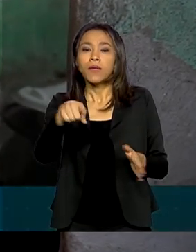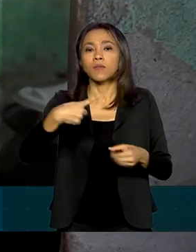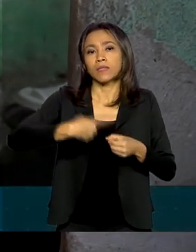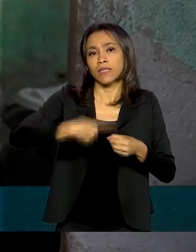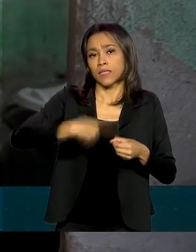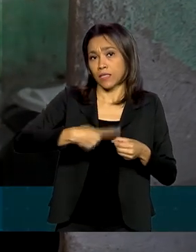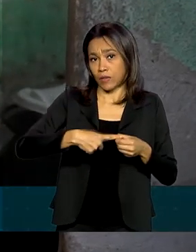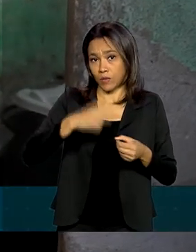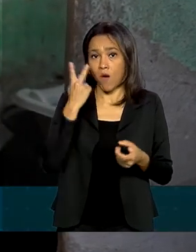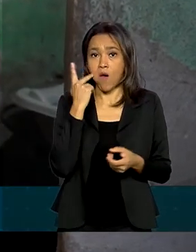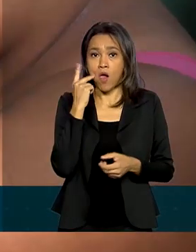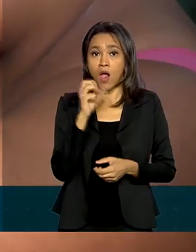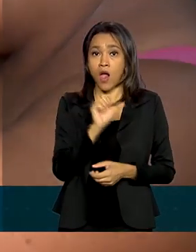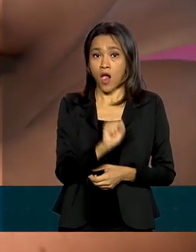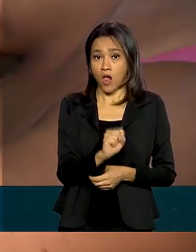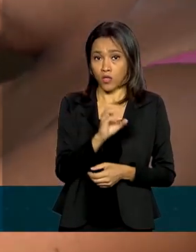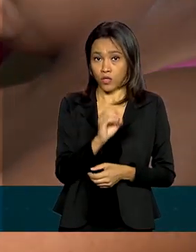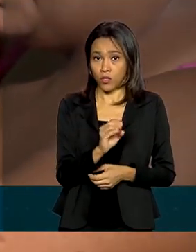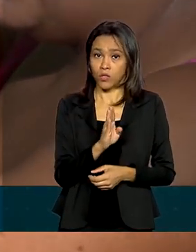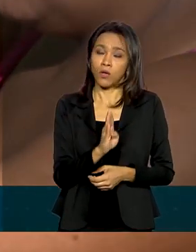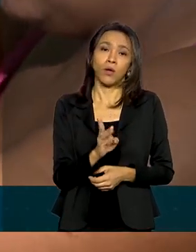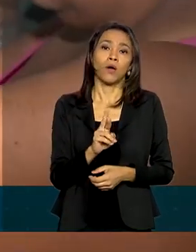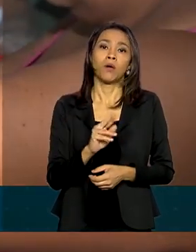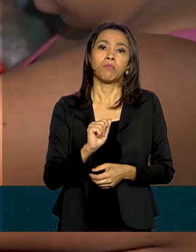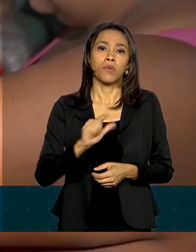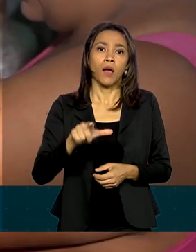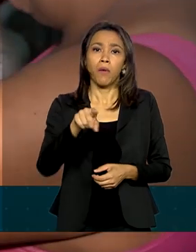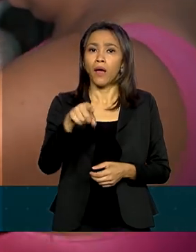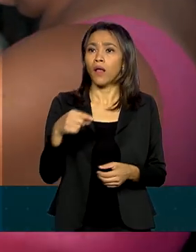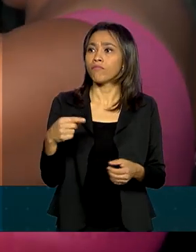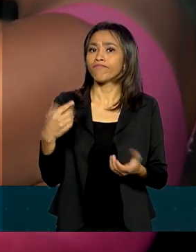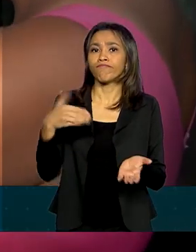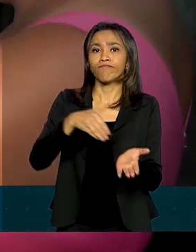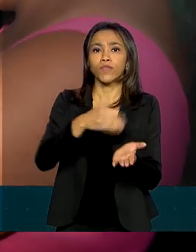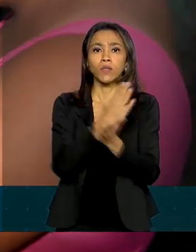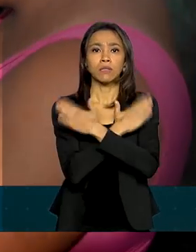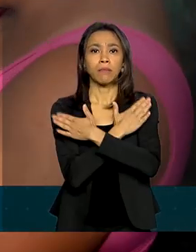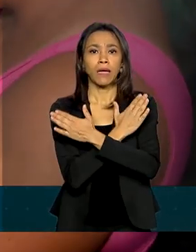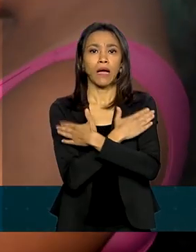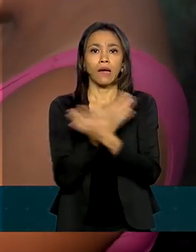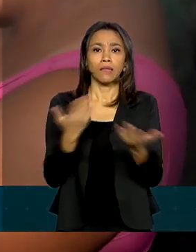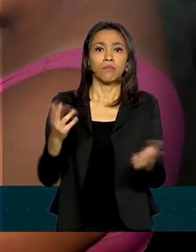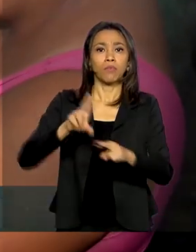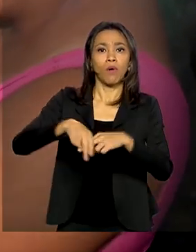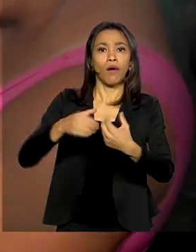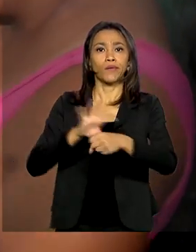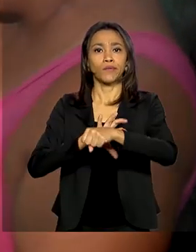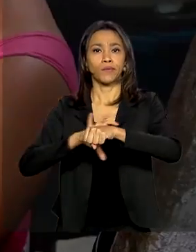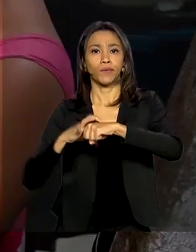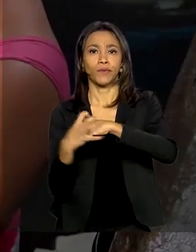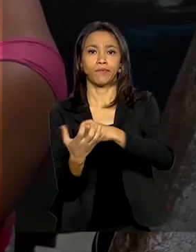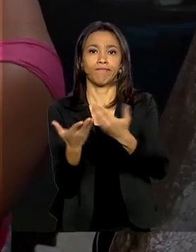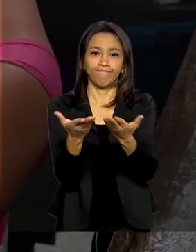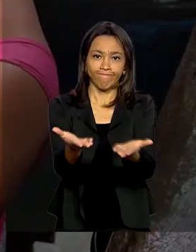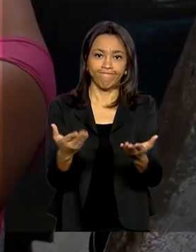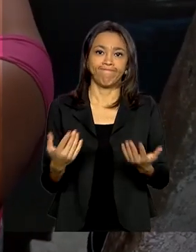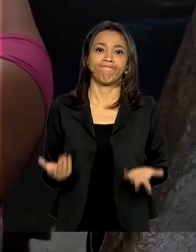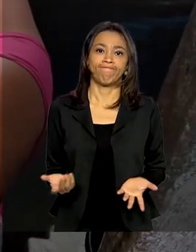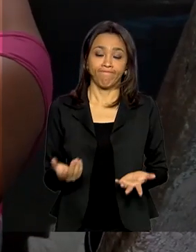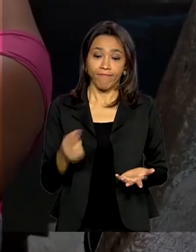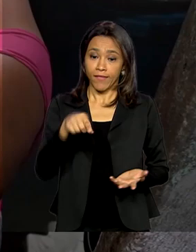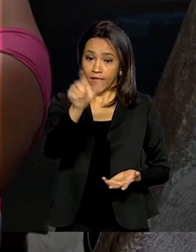no Ceará, ficou sem trabalho após as medidas de distanciamento social do estado por causa do coronavírus.